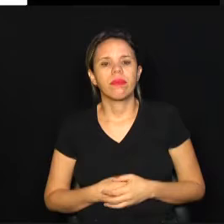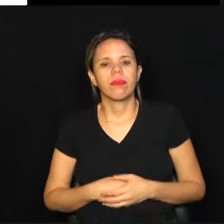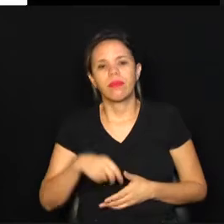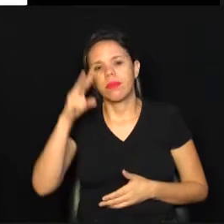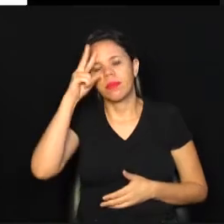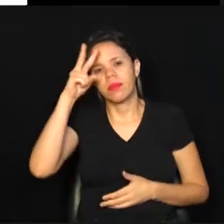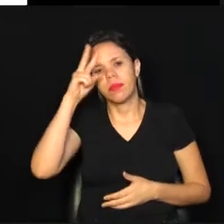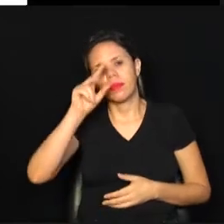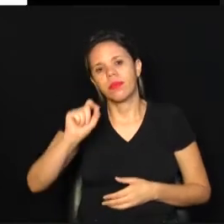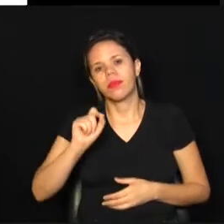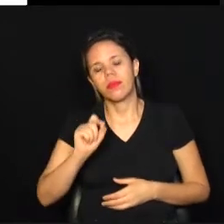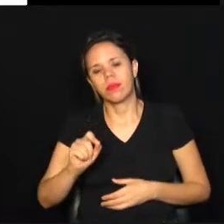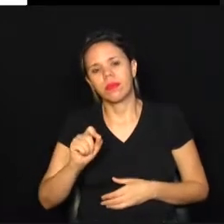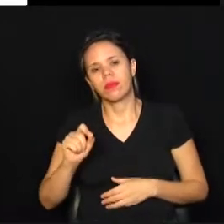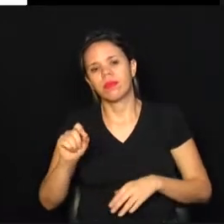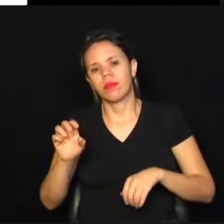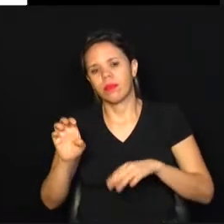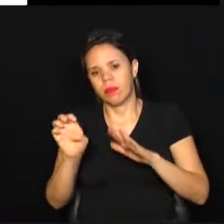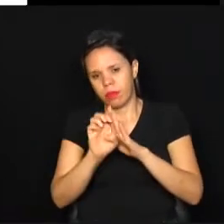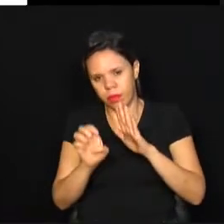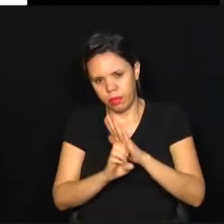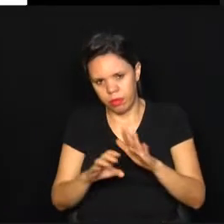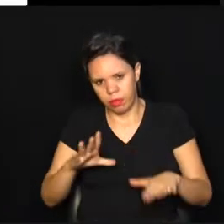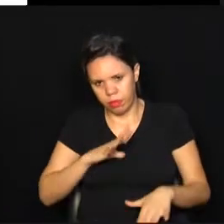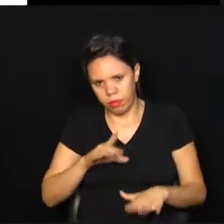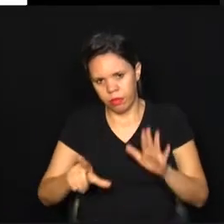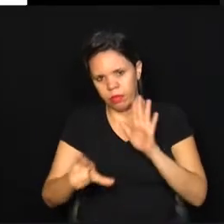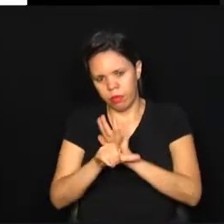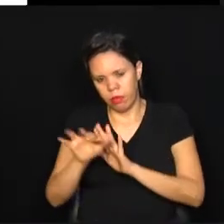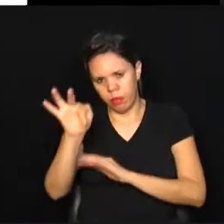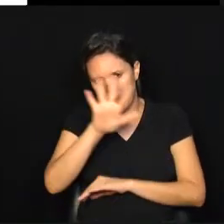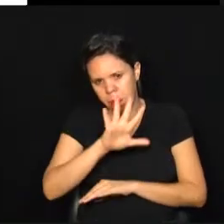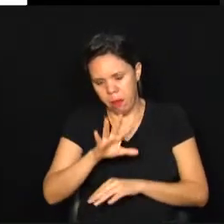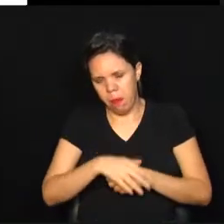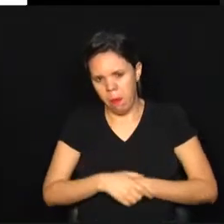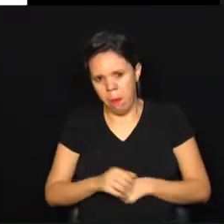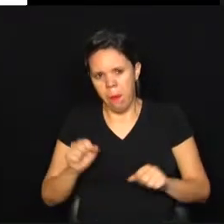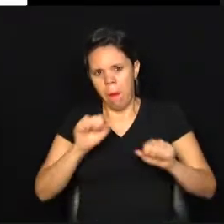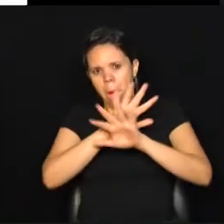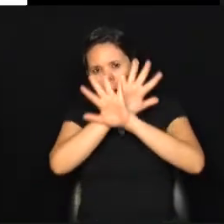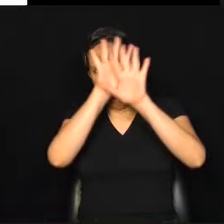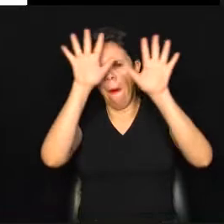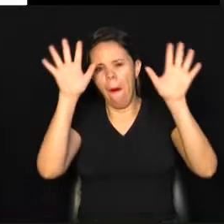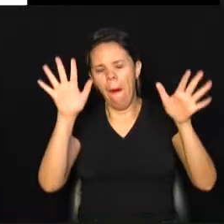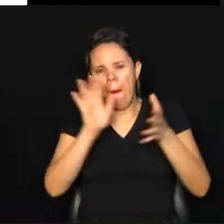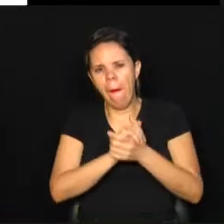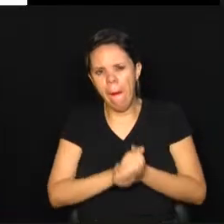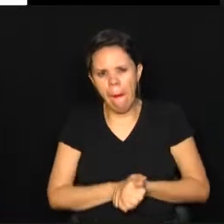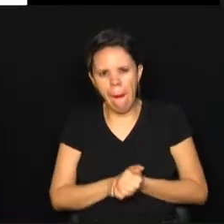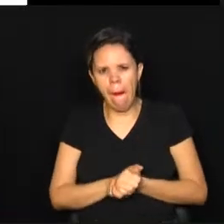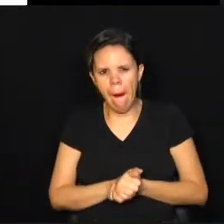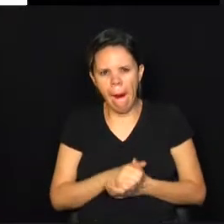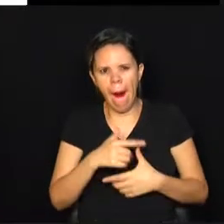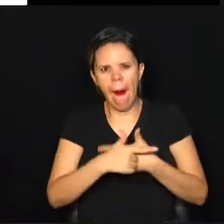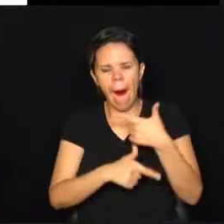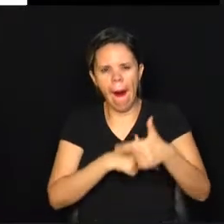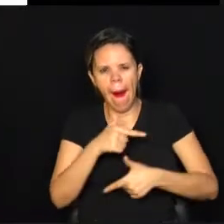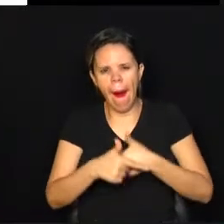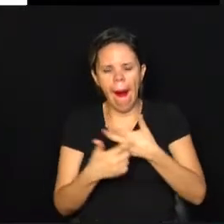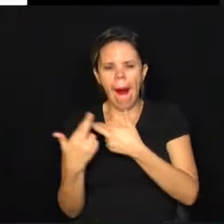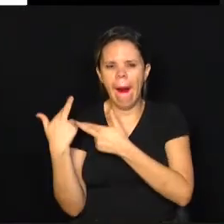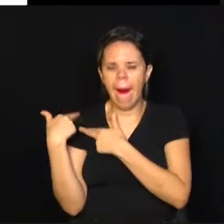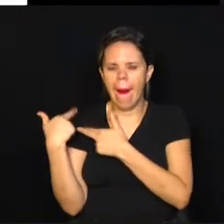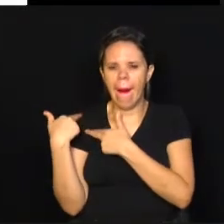Lembrando que o Estatuto da Cidade, que é uma lei federal, coloca, né, claramente a função social da cidade